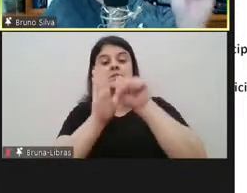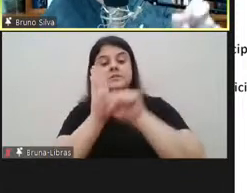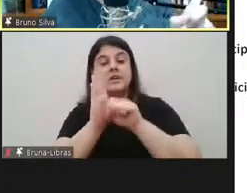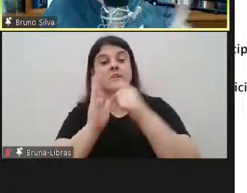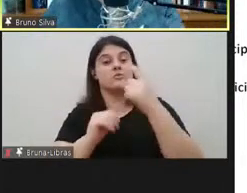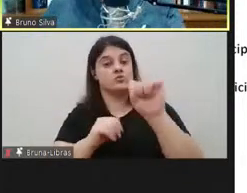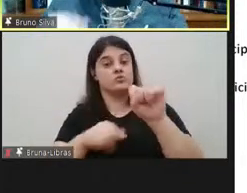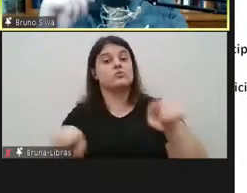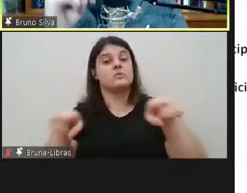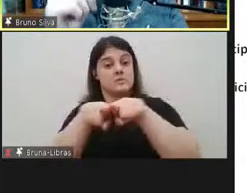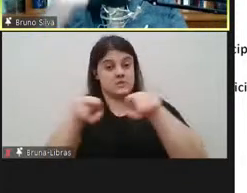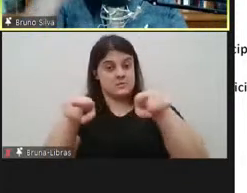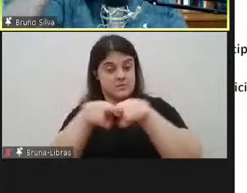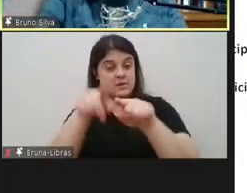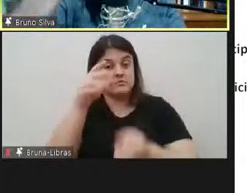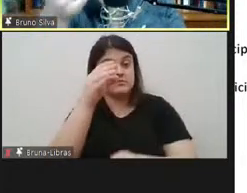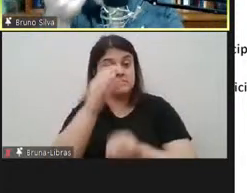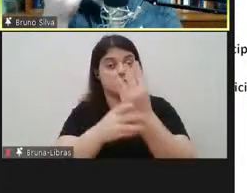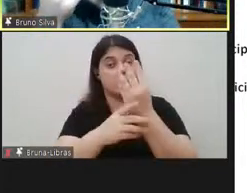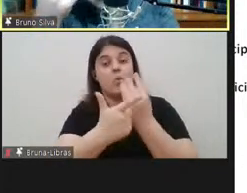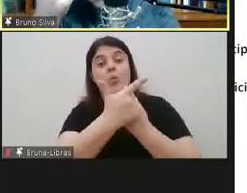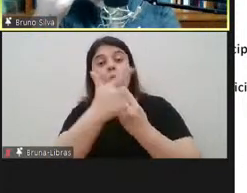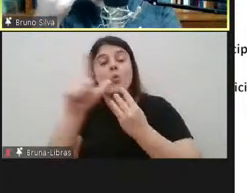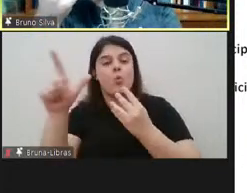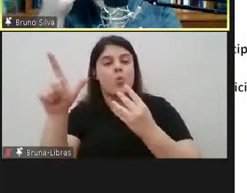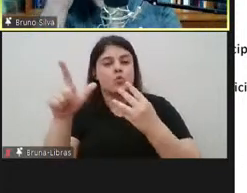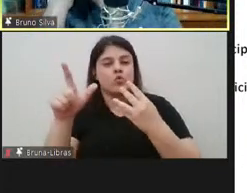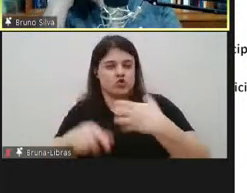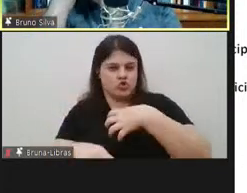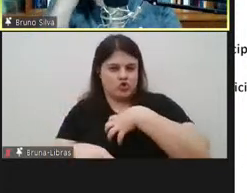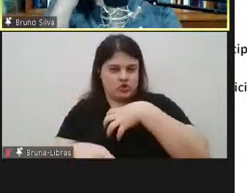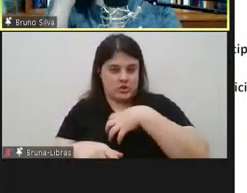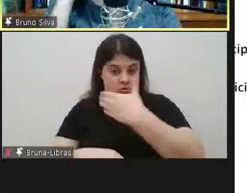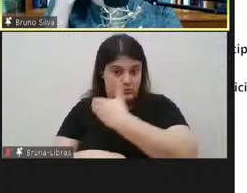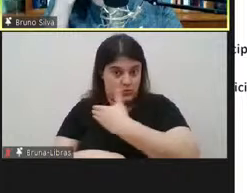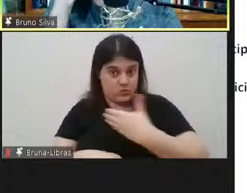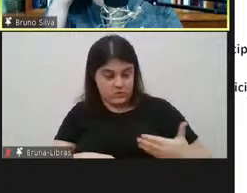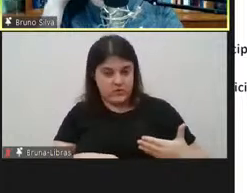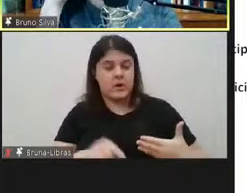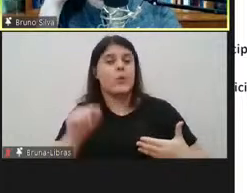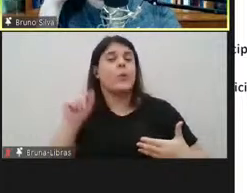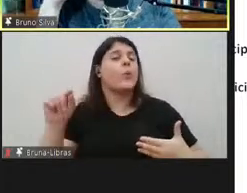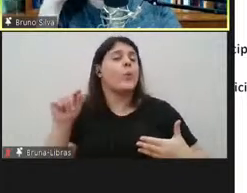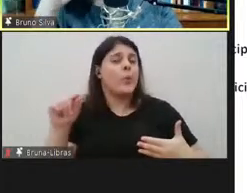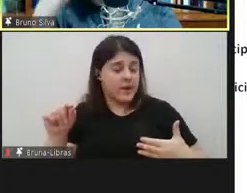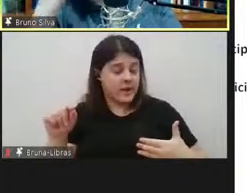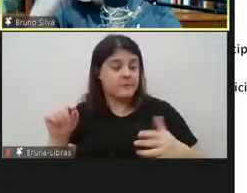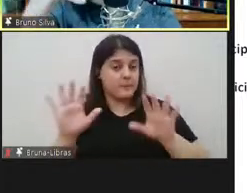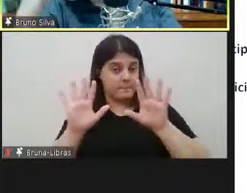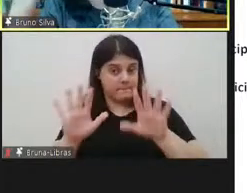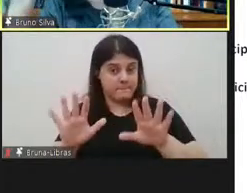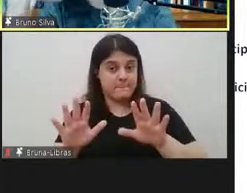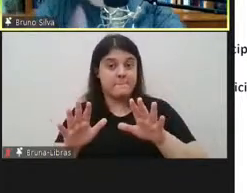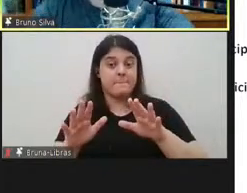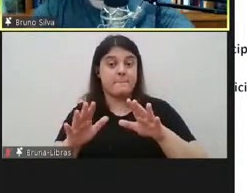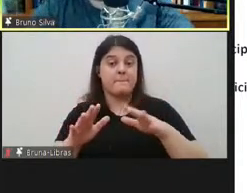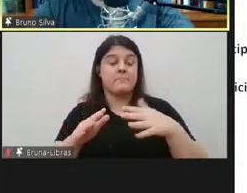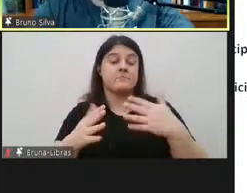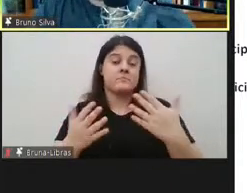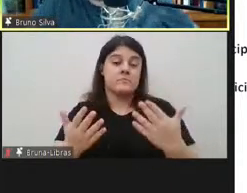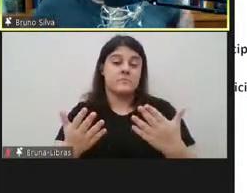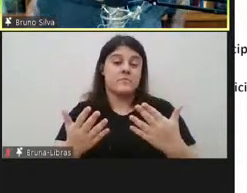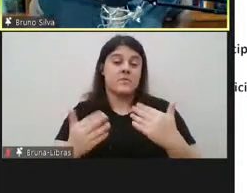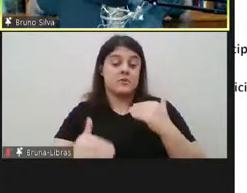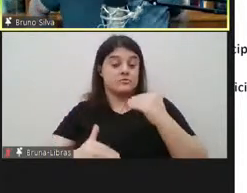século 18 também a criação de um outro sistema de governo esse a pensar assim menos em função